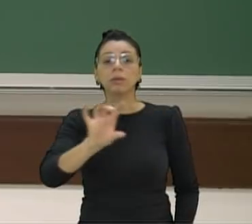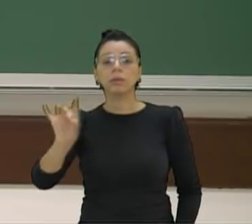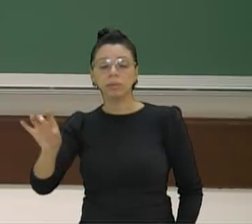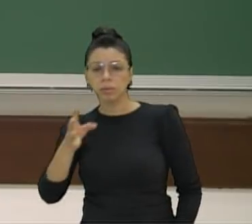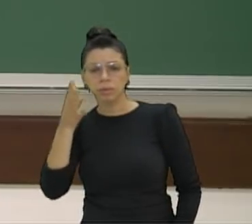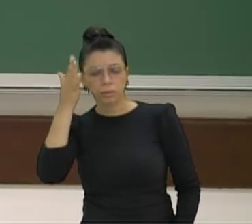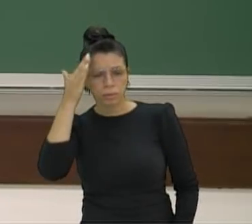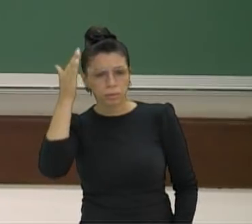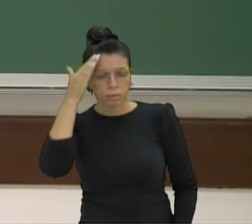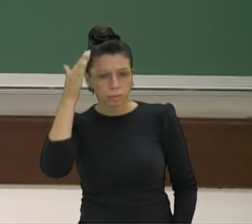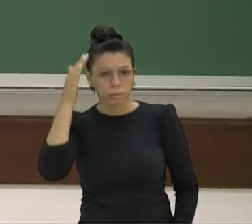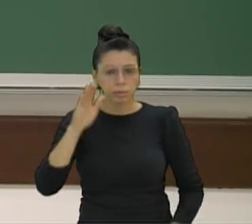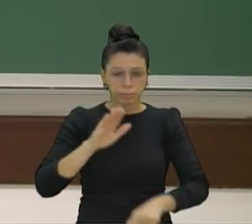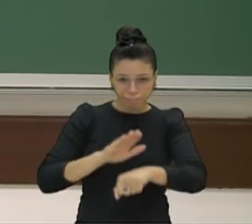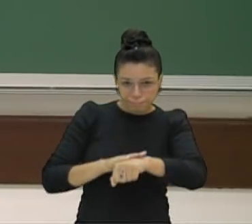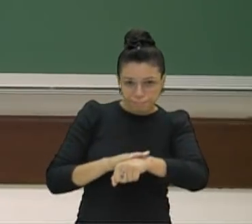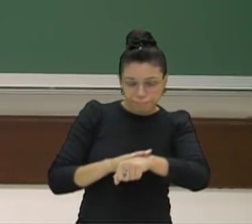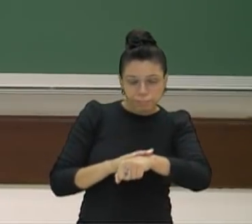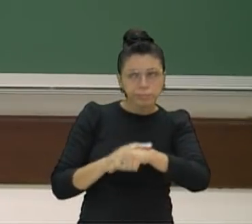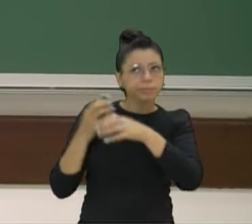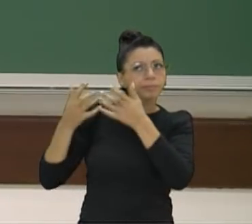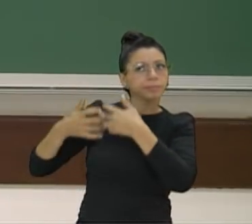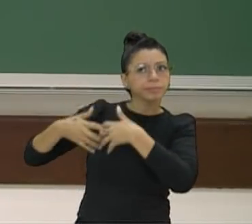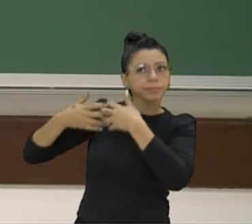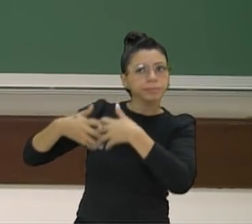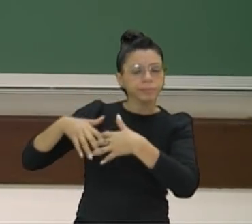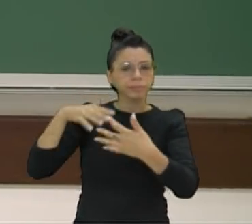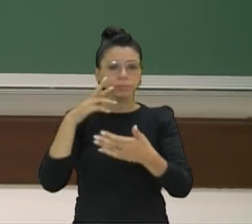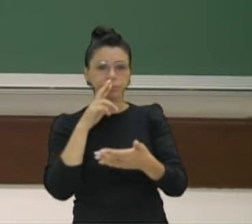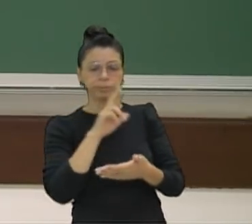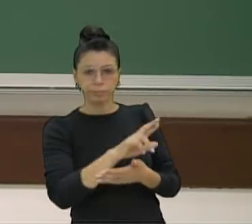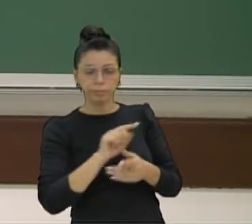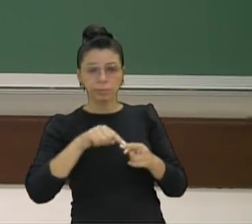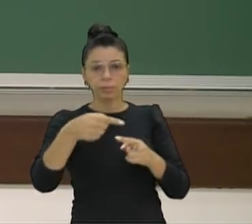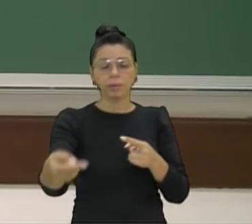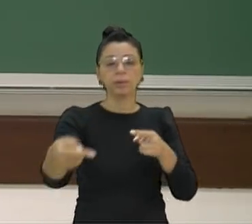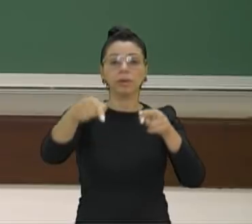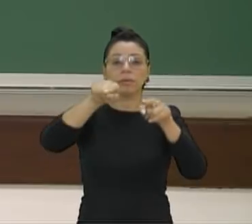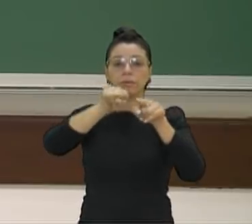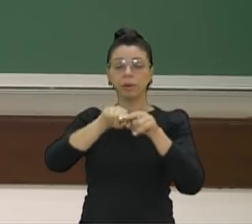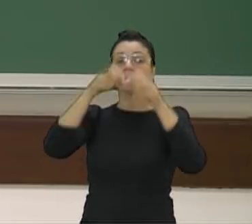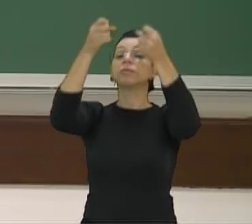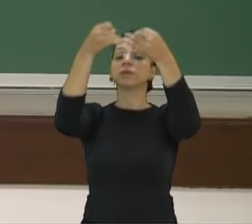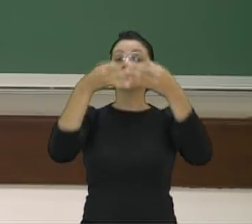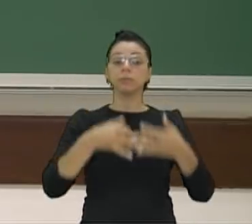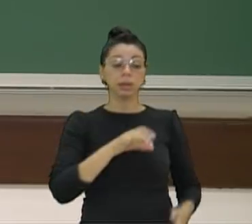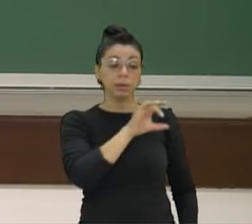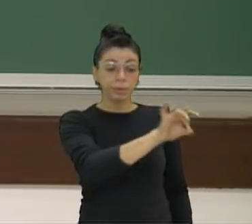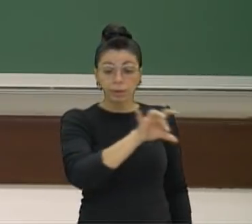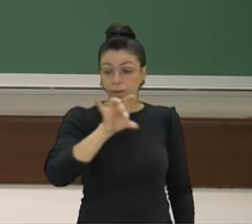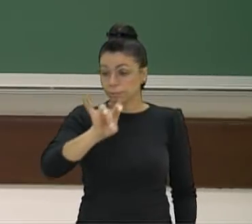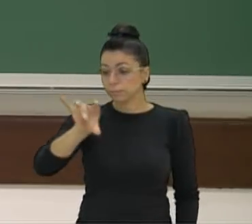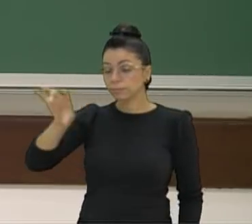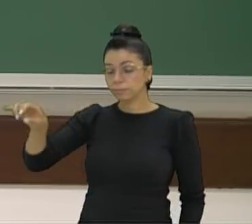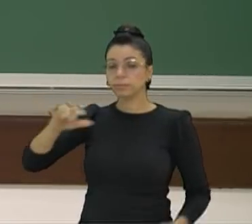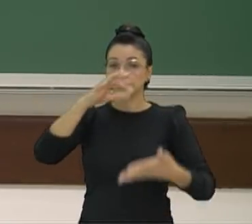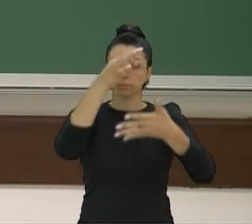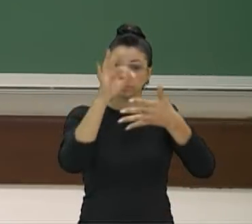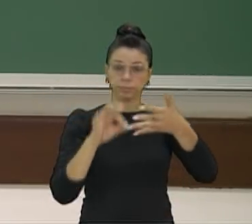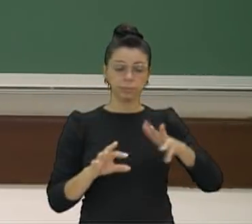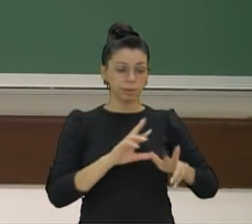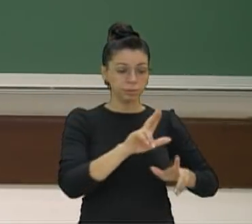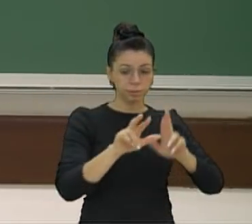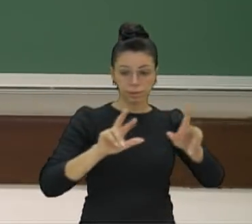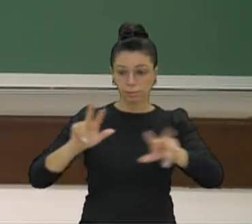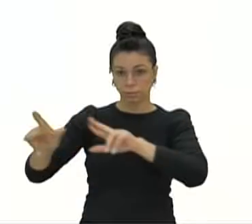até então. Vou te dar um tempinho para você pensar e anotar aí e eu já volto aqui para te explicar, para a gente corrigir, né, e ver as